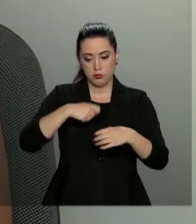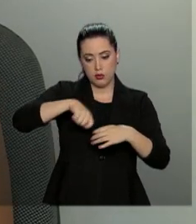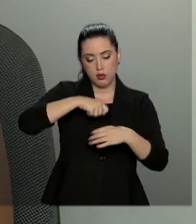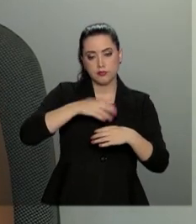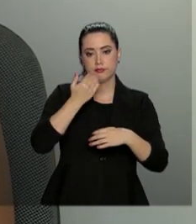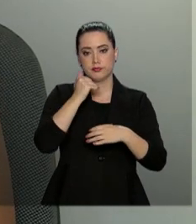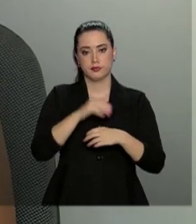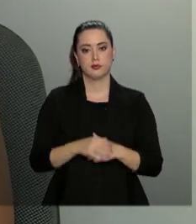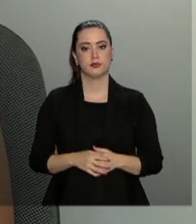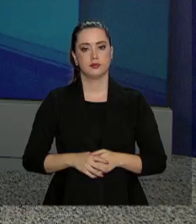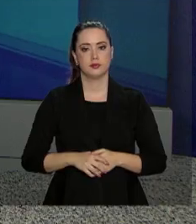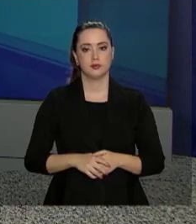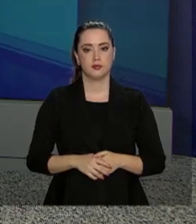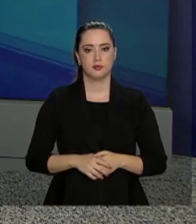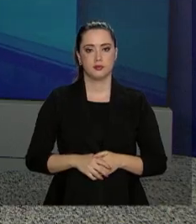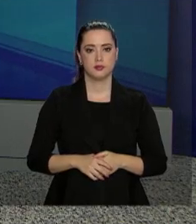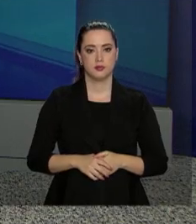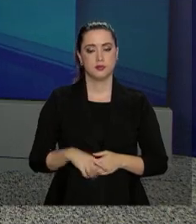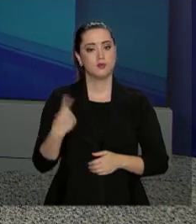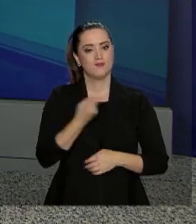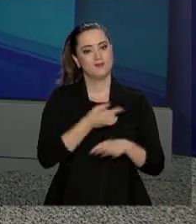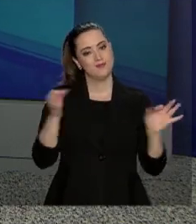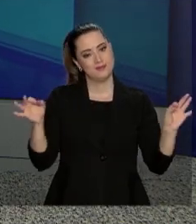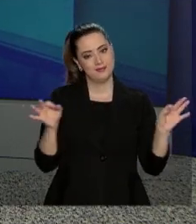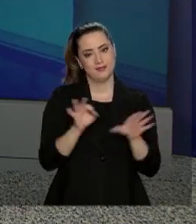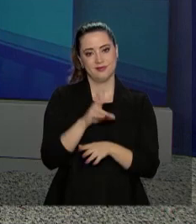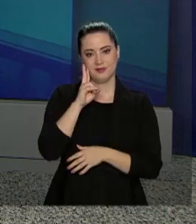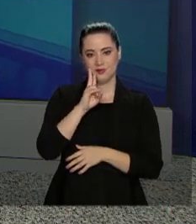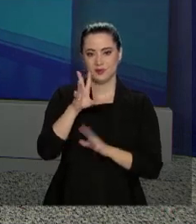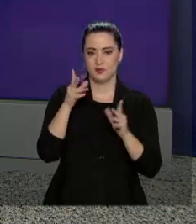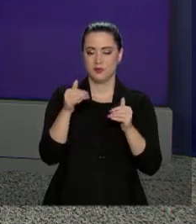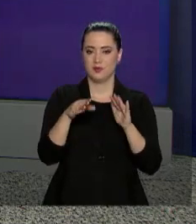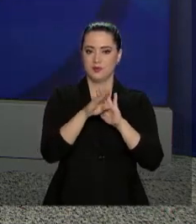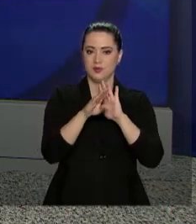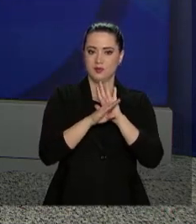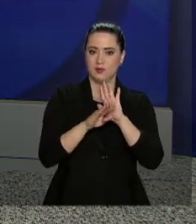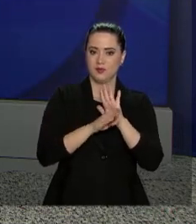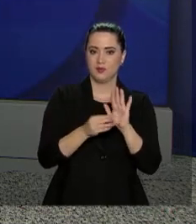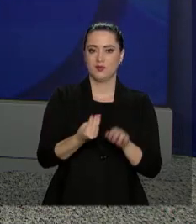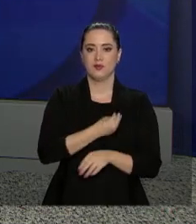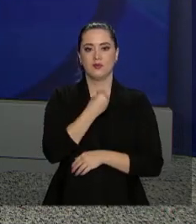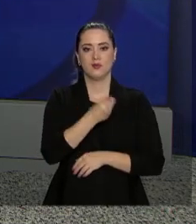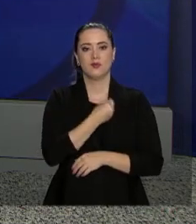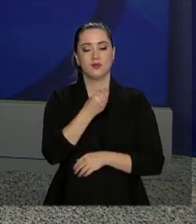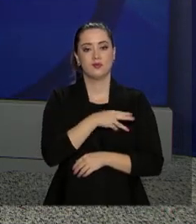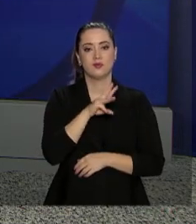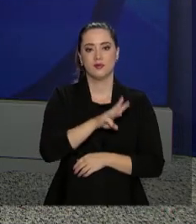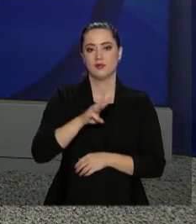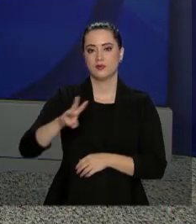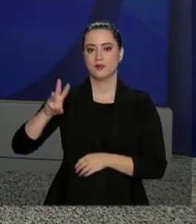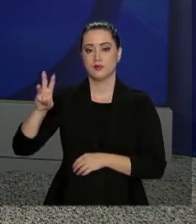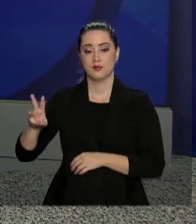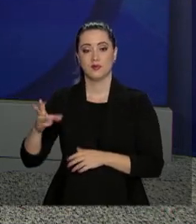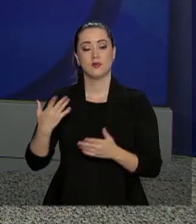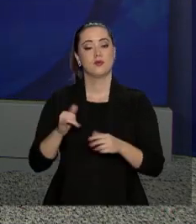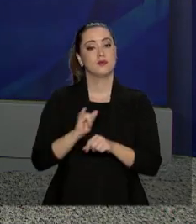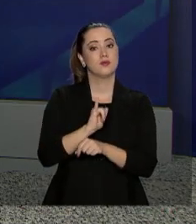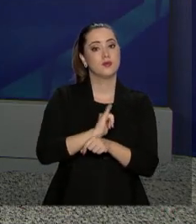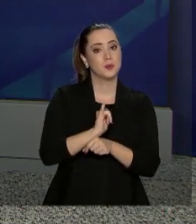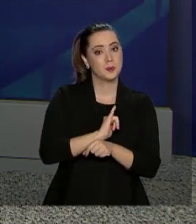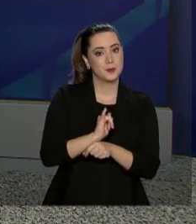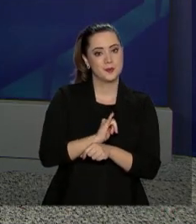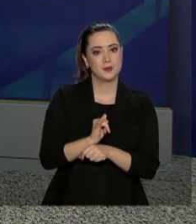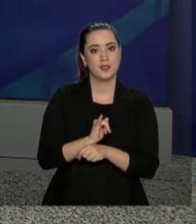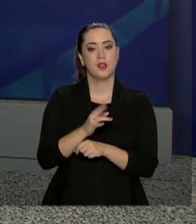nutricionais. Nós ficamos por aqui toda a nossa programação. Você acompanha ao vivo pelo site da NBR e pelo